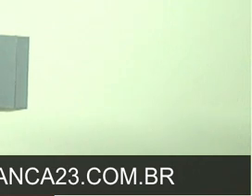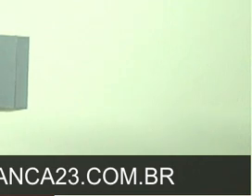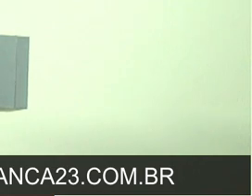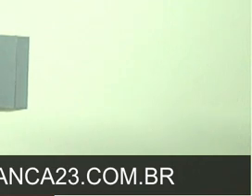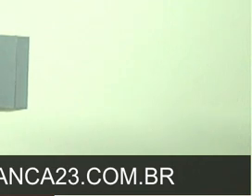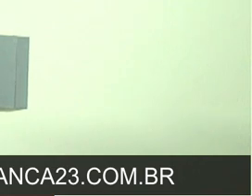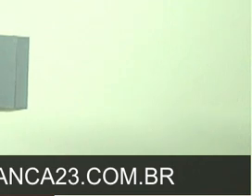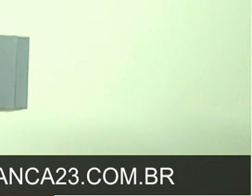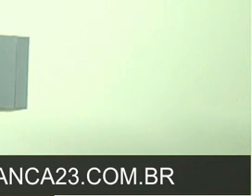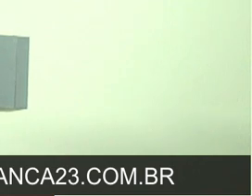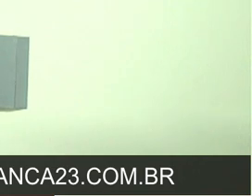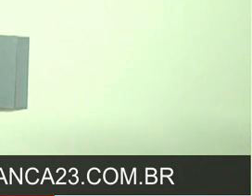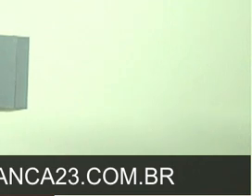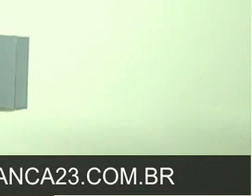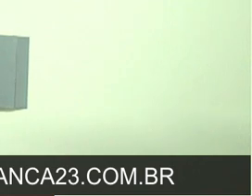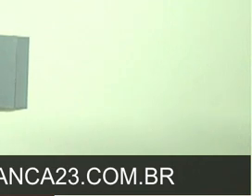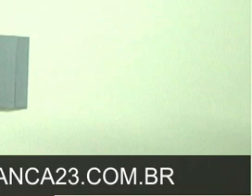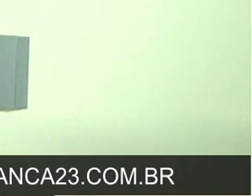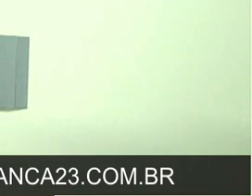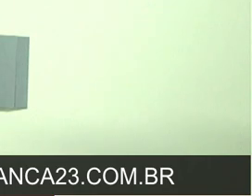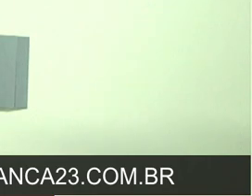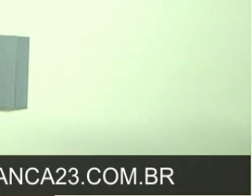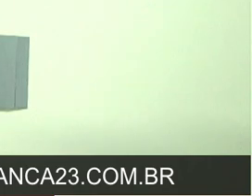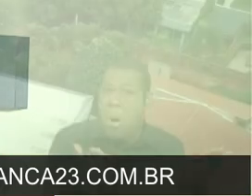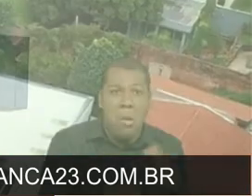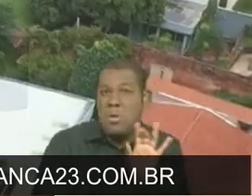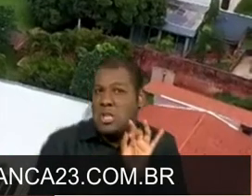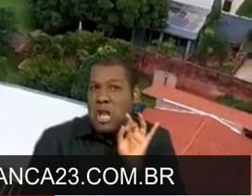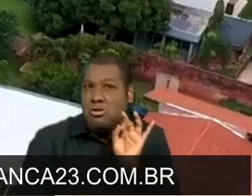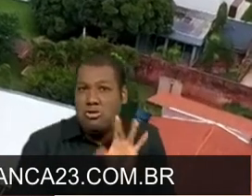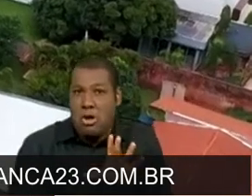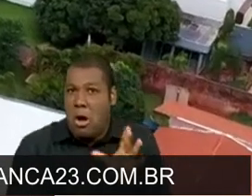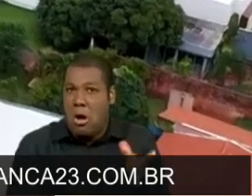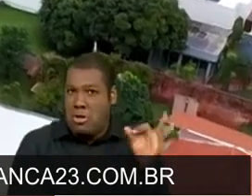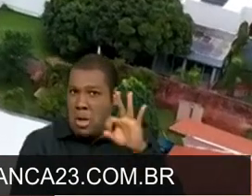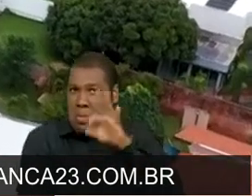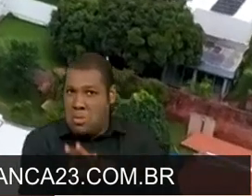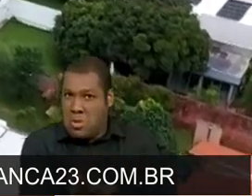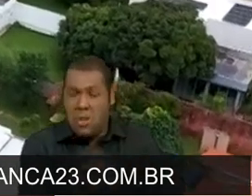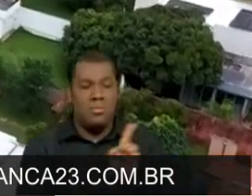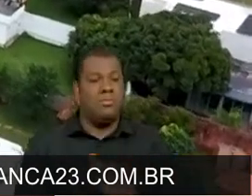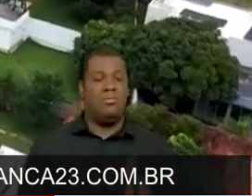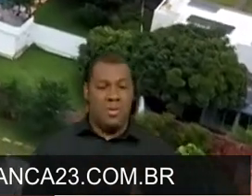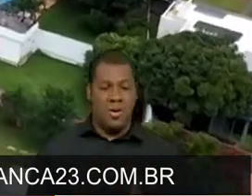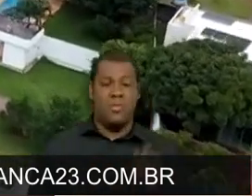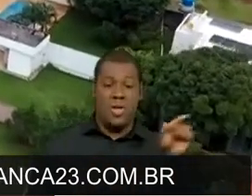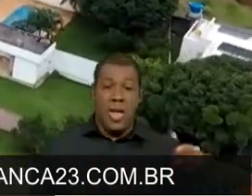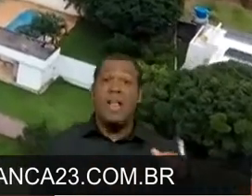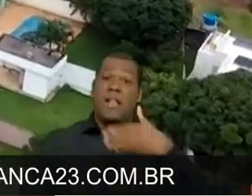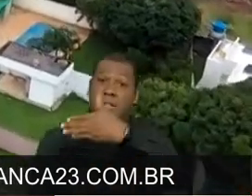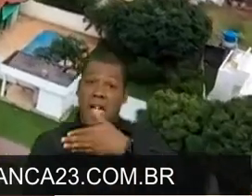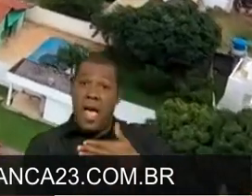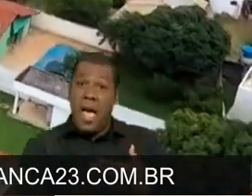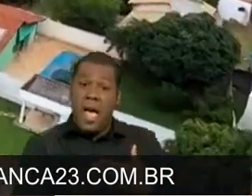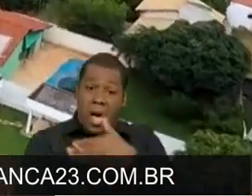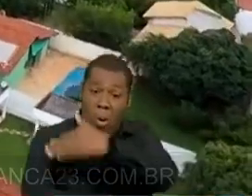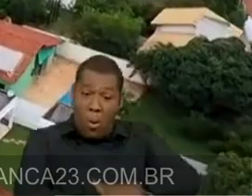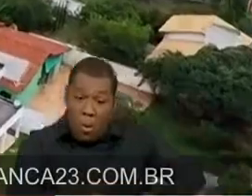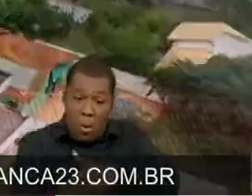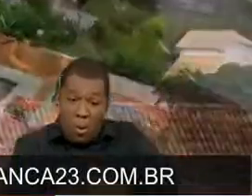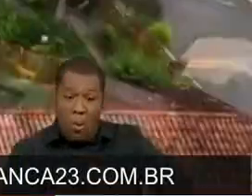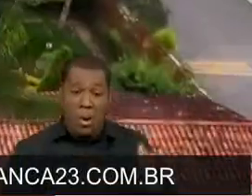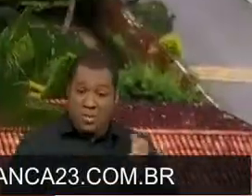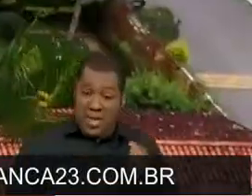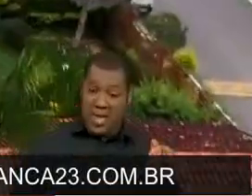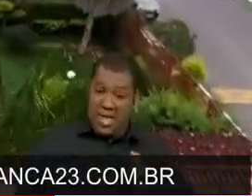que estão se transformando em focos da dengue. Em áreas nobres das cidades é comum ver casas com